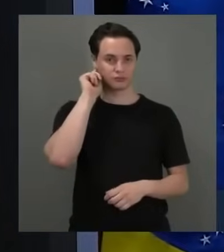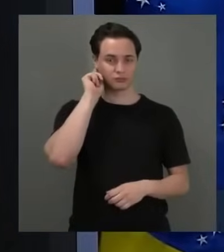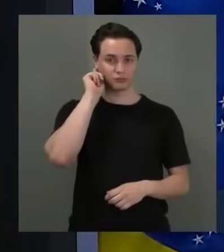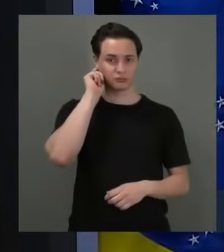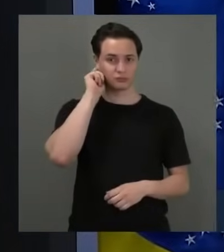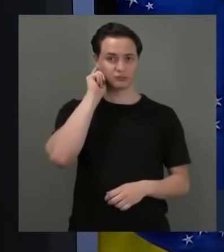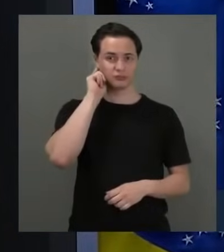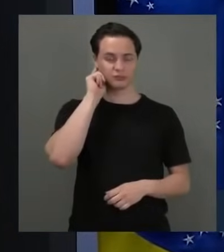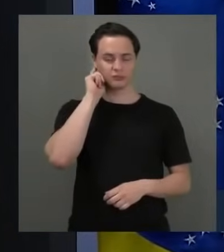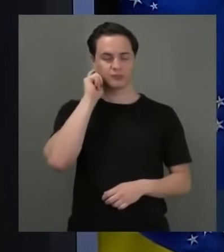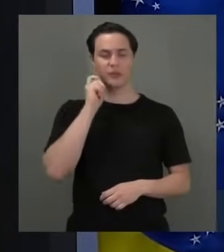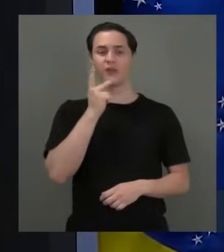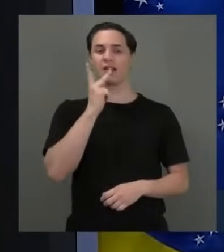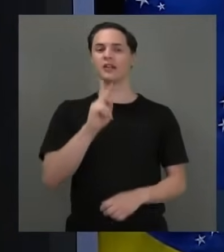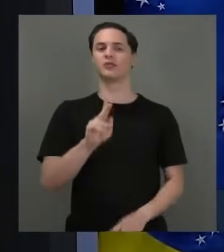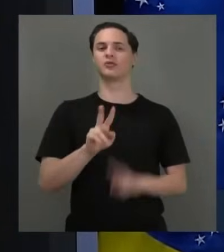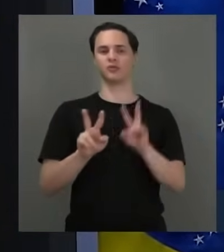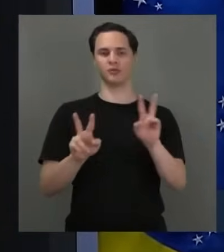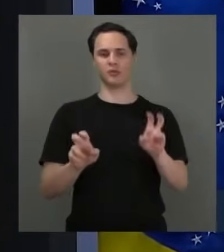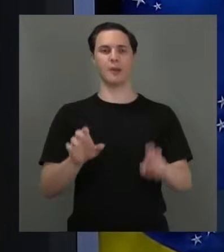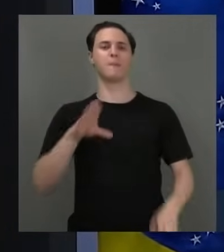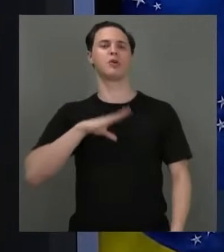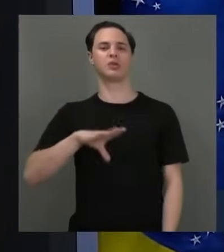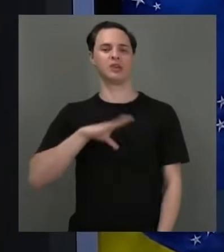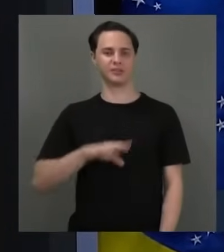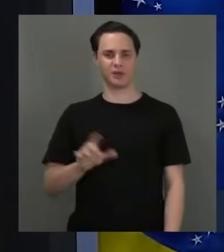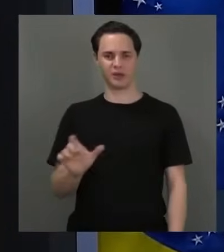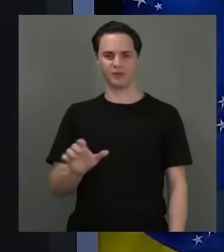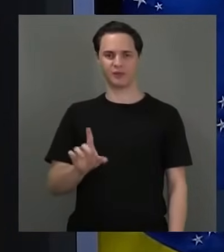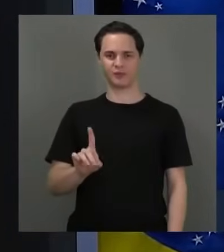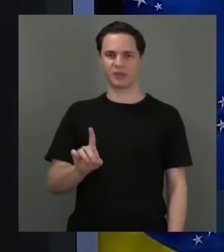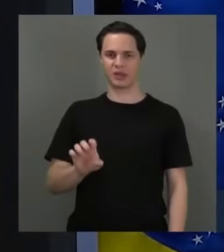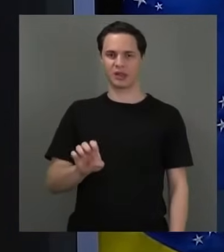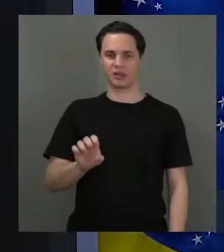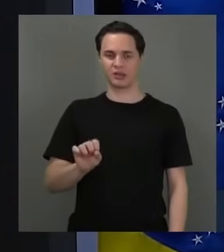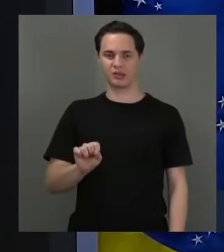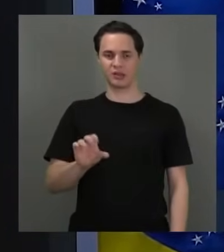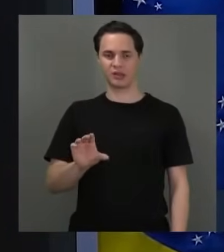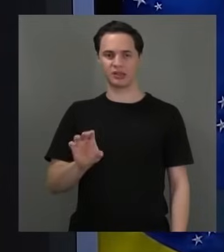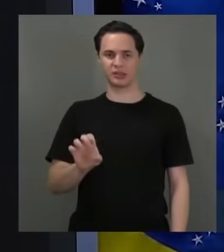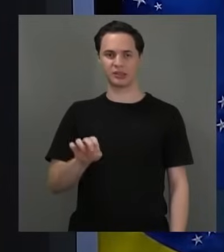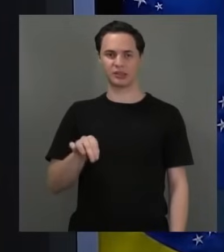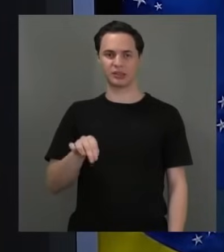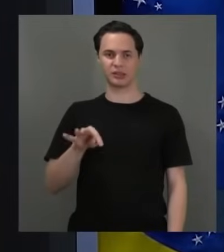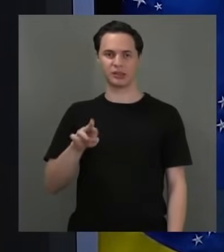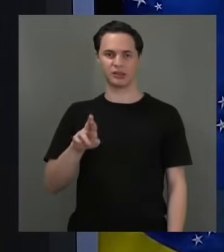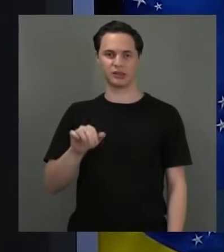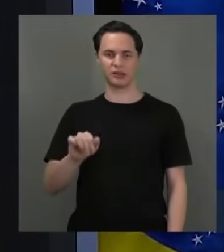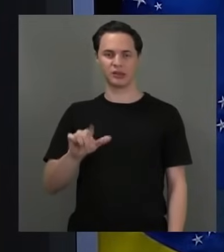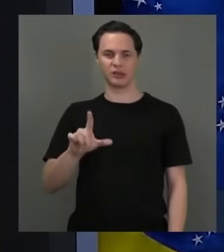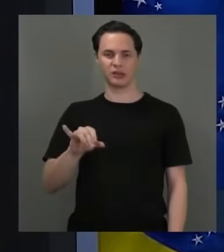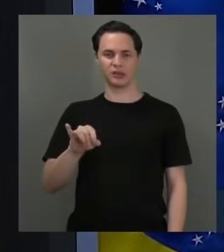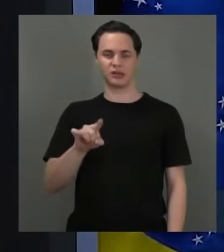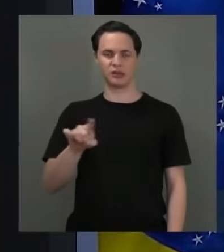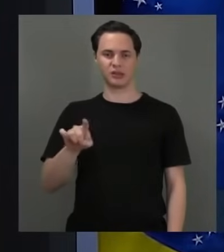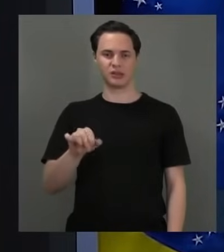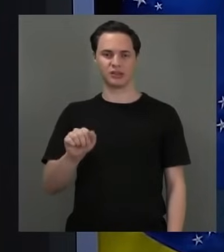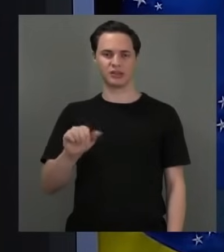fala desse conselho e tira um tanto da capacidade dos estados e municípios